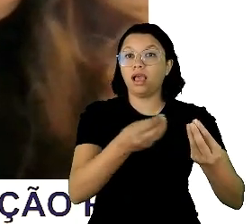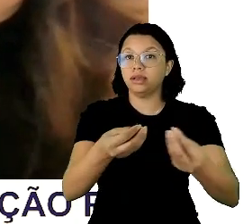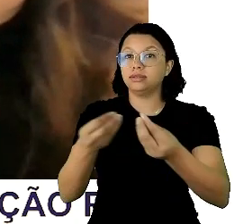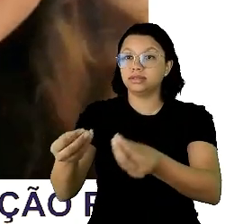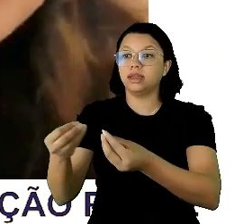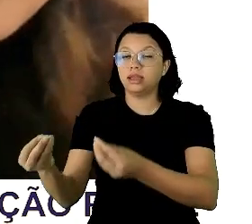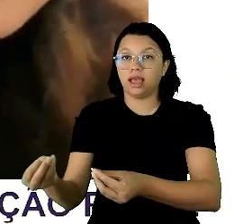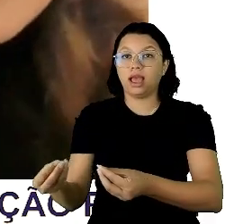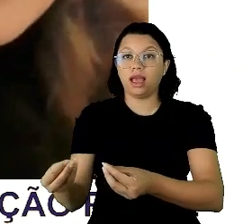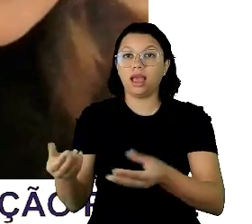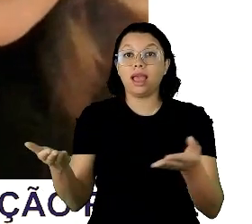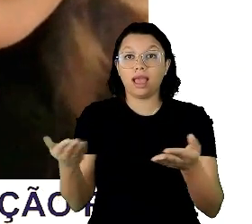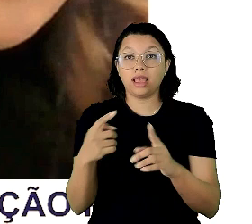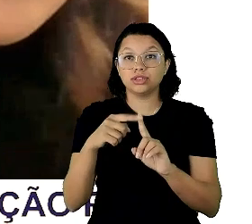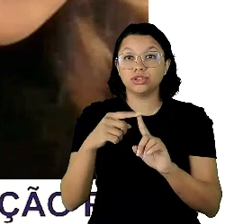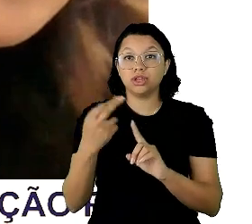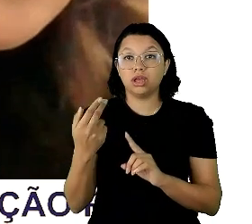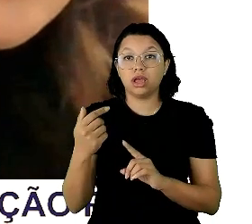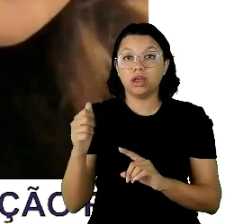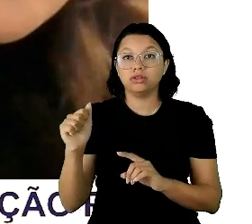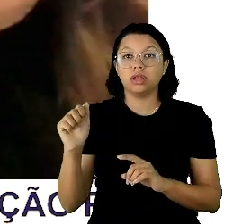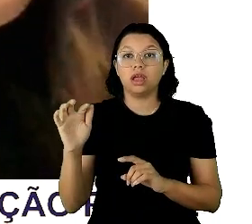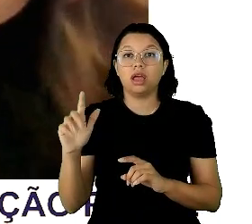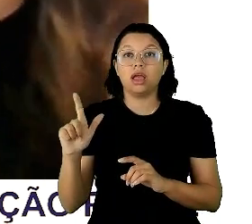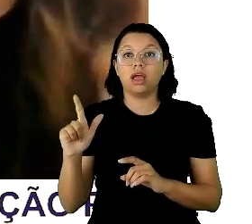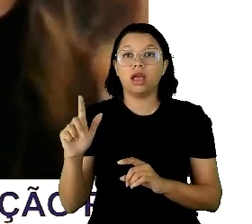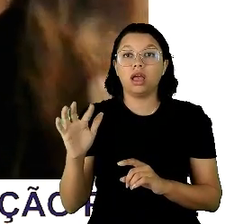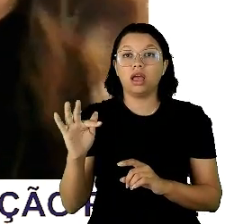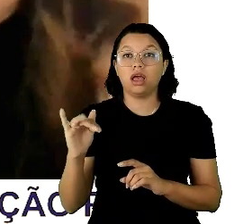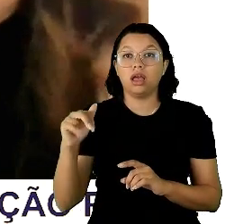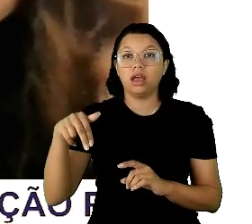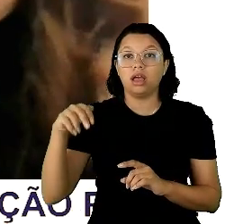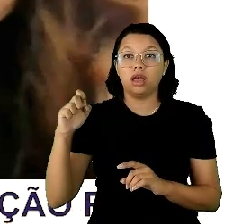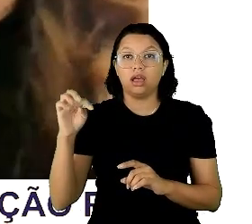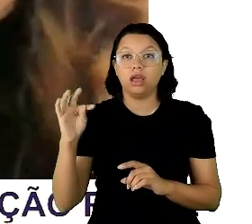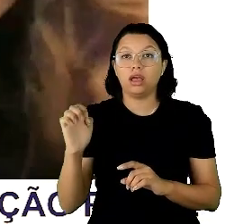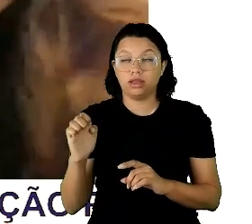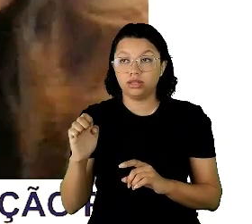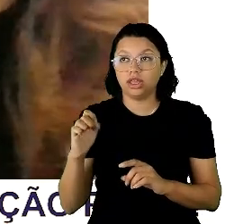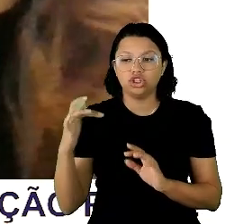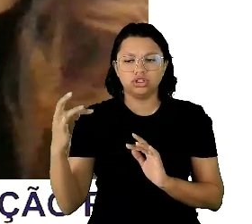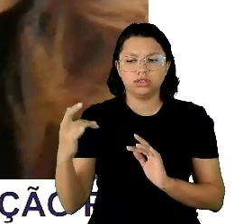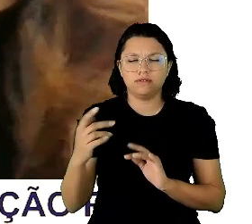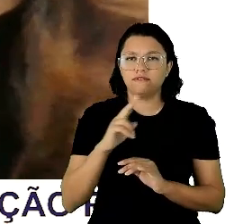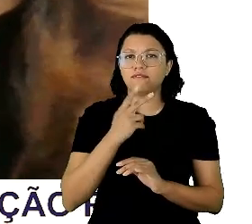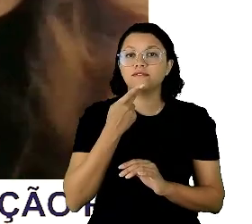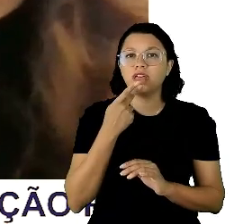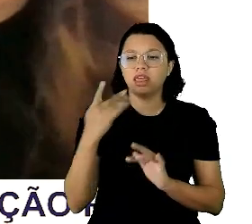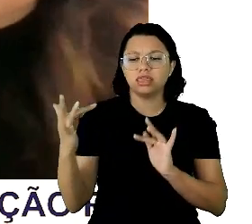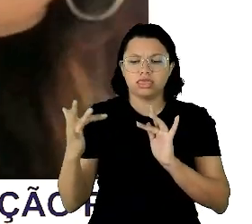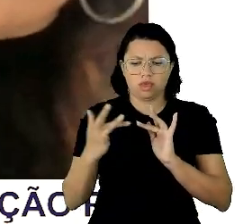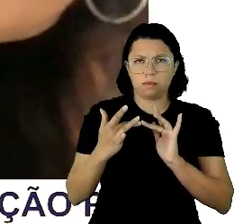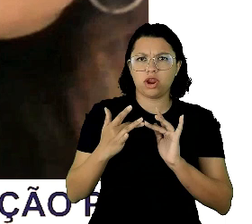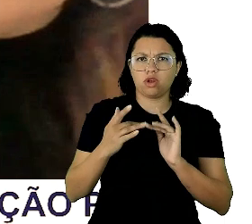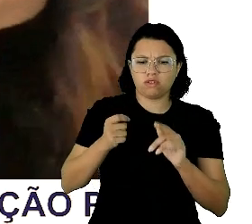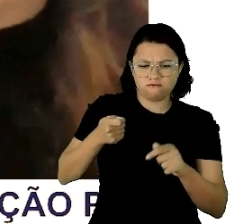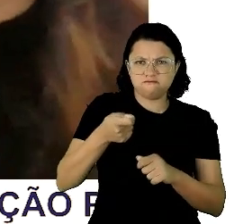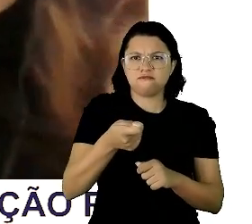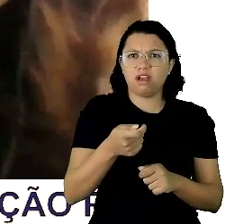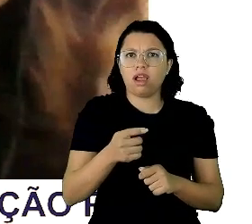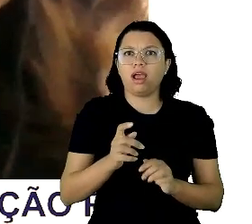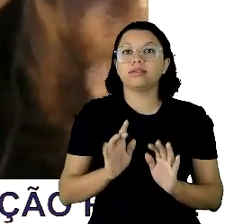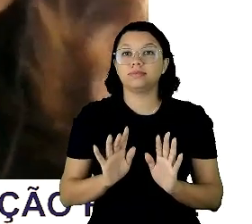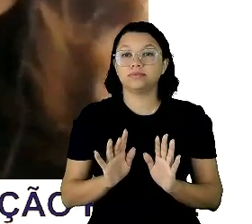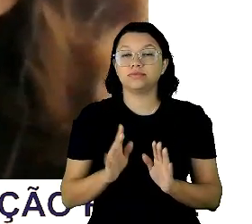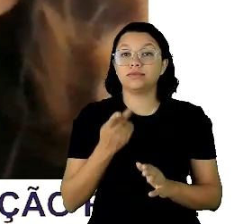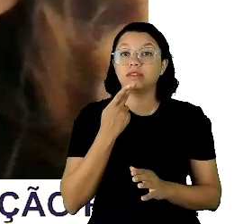no metrô de São Paulo, né? Com o lema, não me encosta que eu te furo. Então, assim, eu estou falando o meu primeiro alfinete de